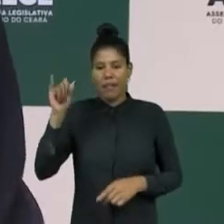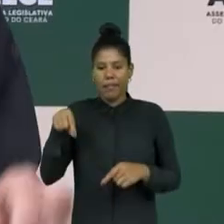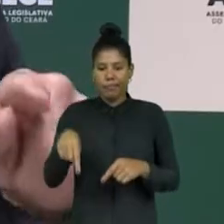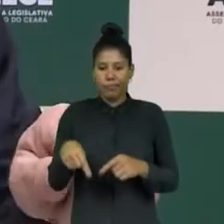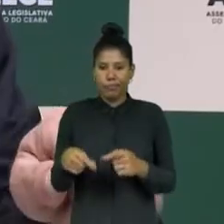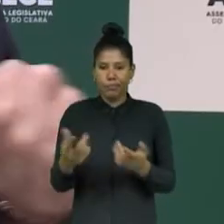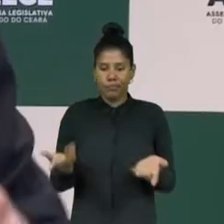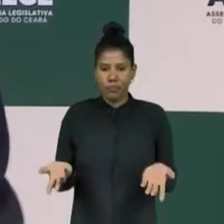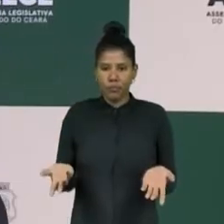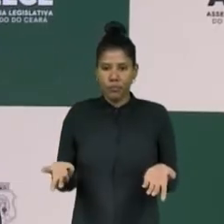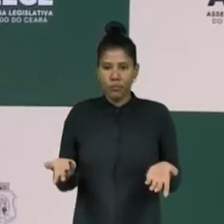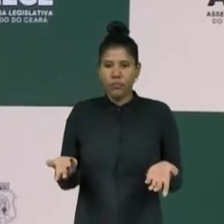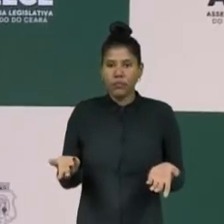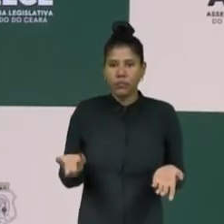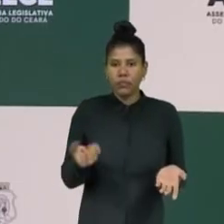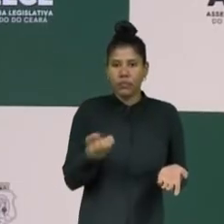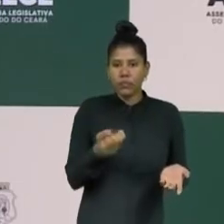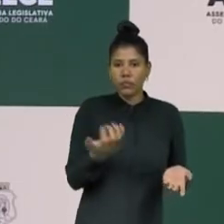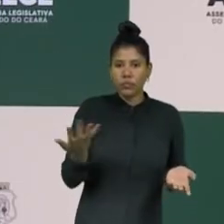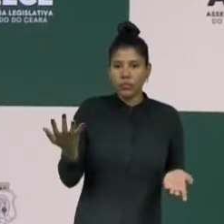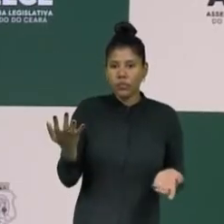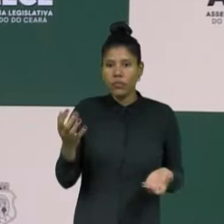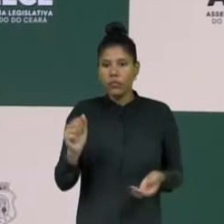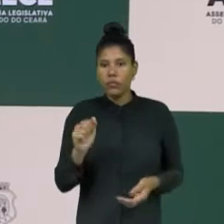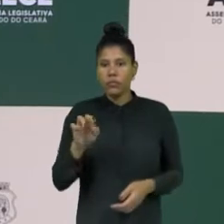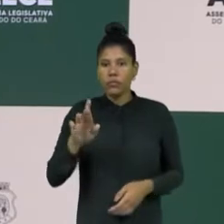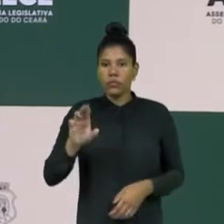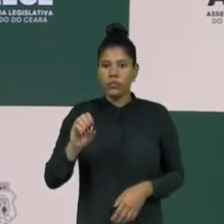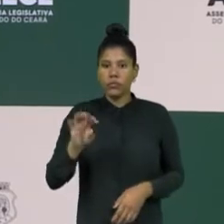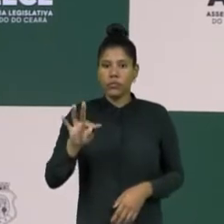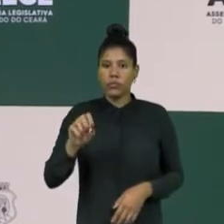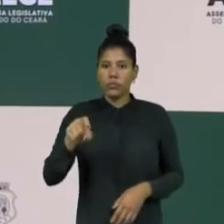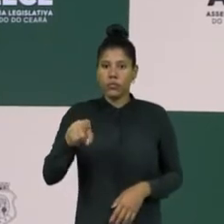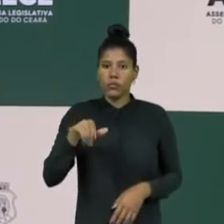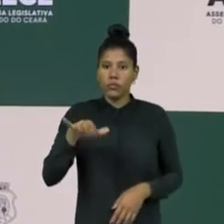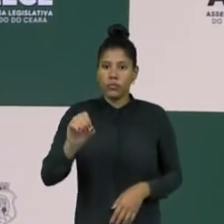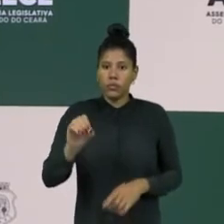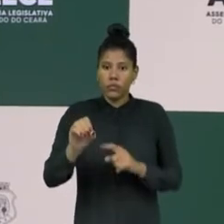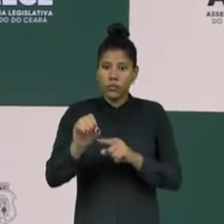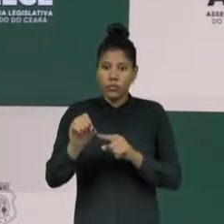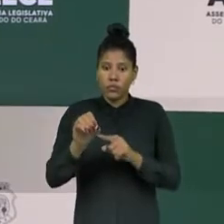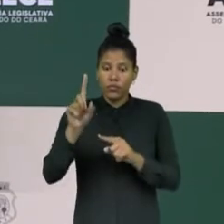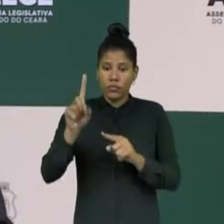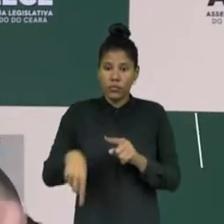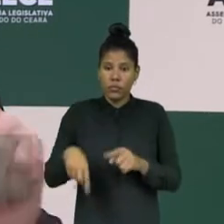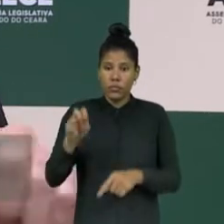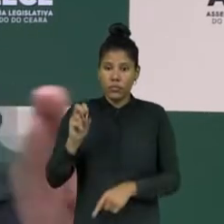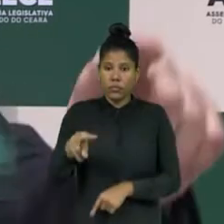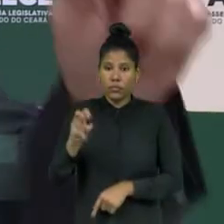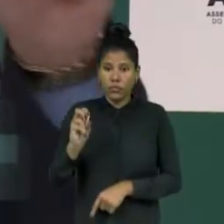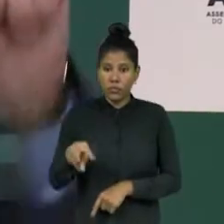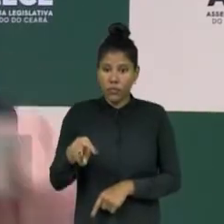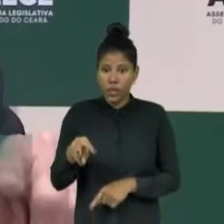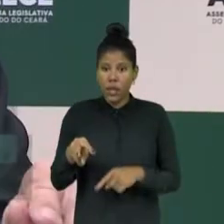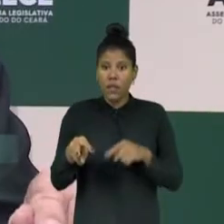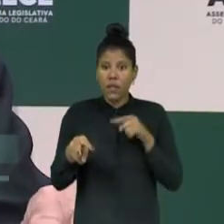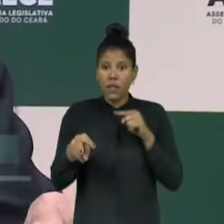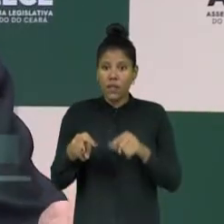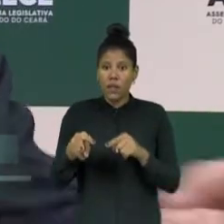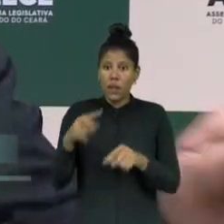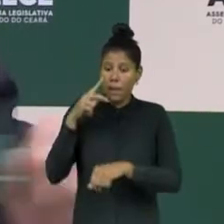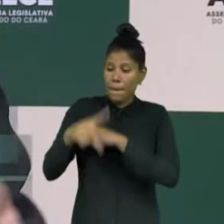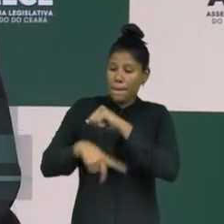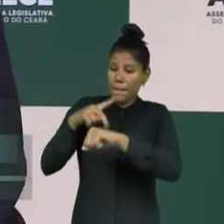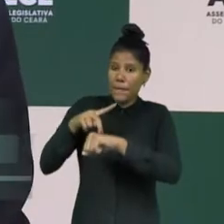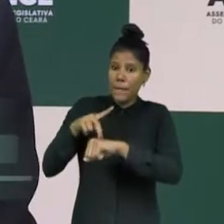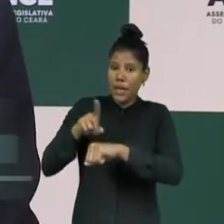Muitos desses agrotóxicos, desse pacote do veneno, são agrotóxicos que os países de origem